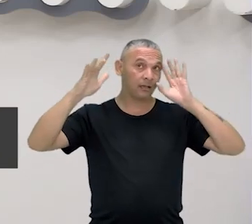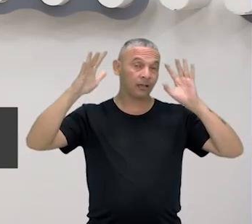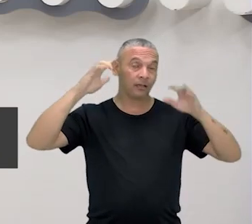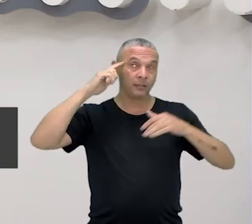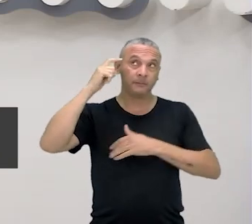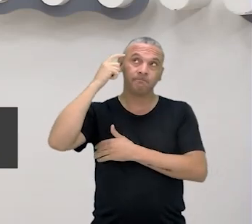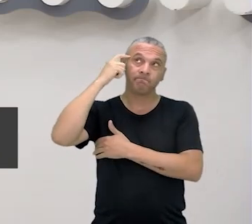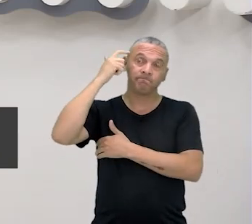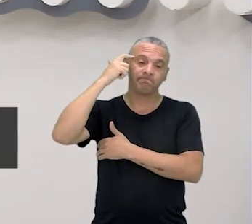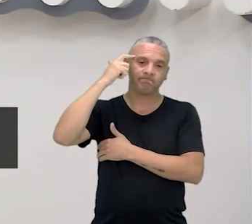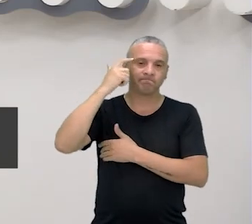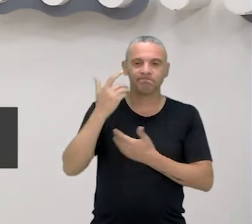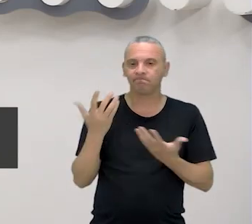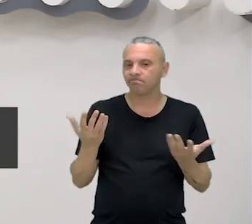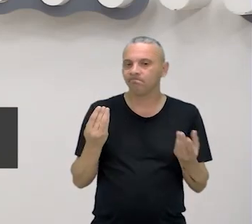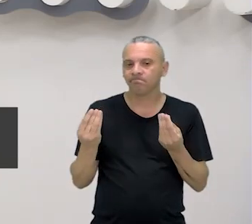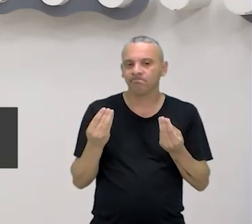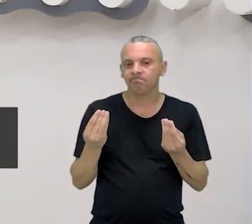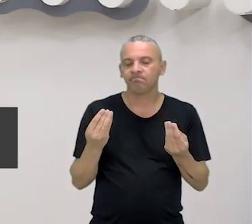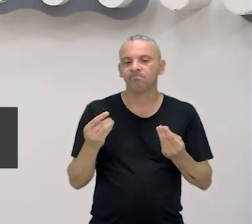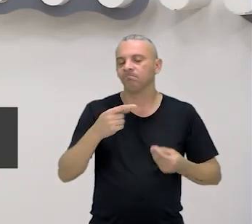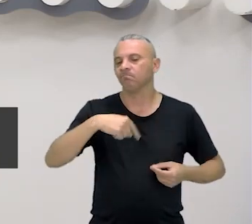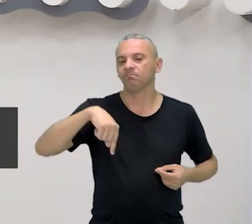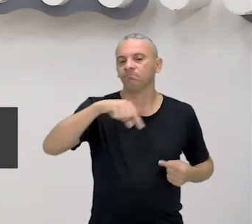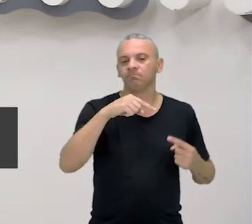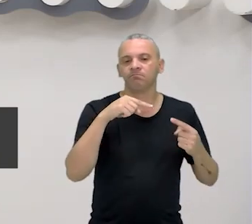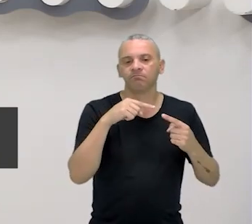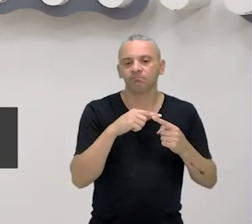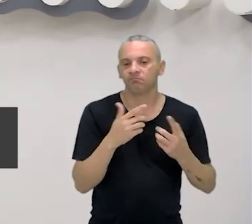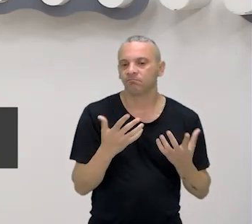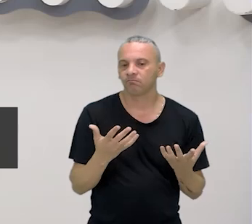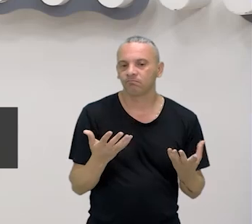conosco, a Aurélia e o Fernando, eu não sei até que ponto que isso